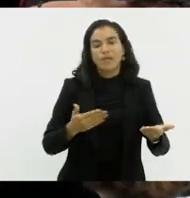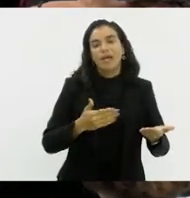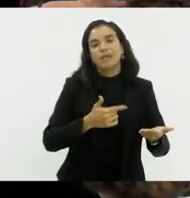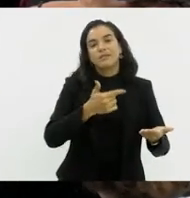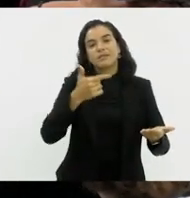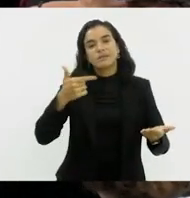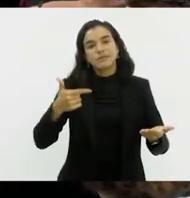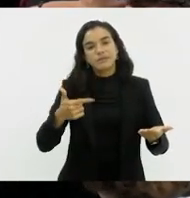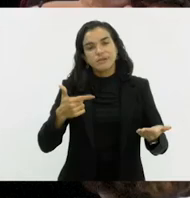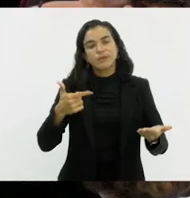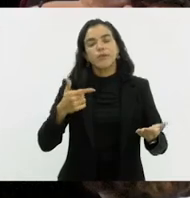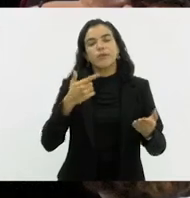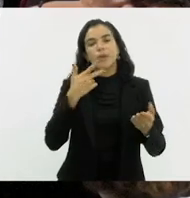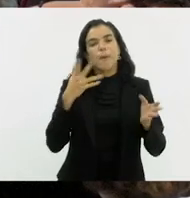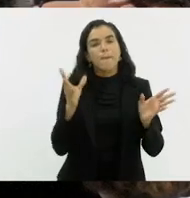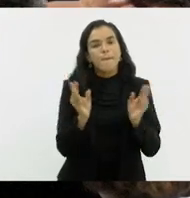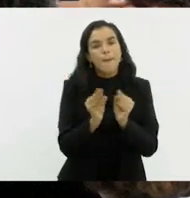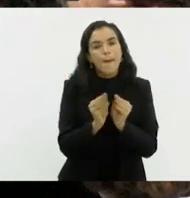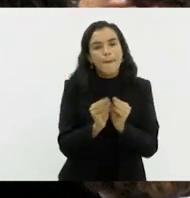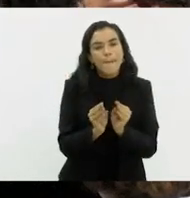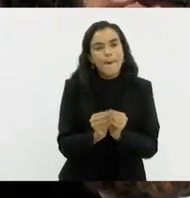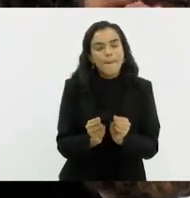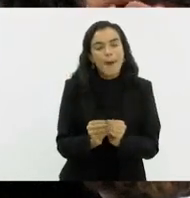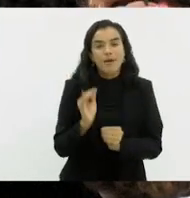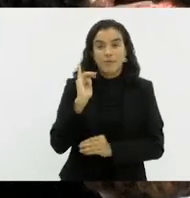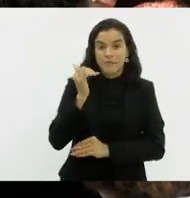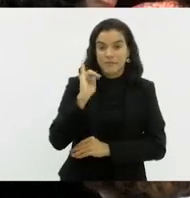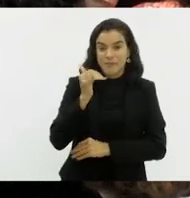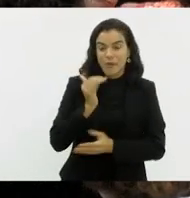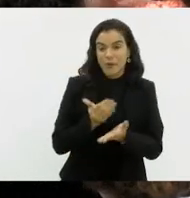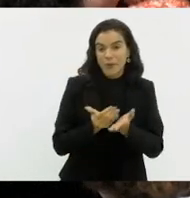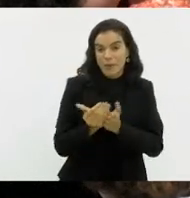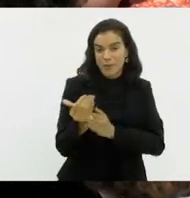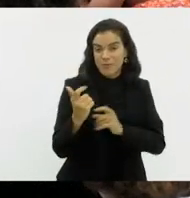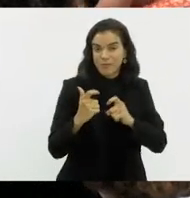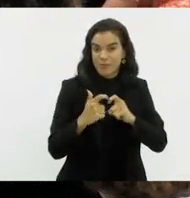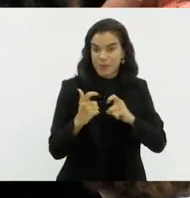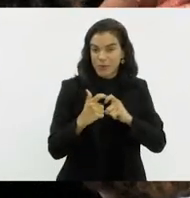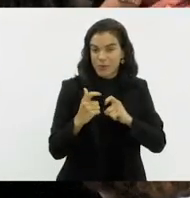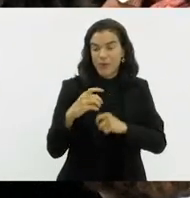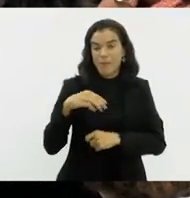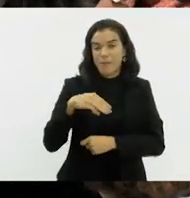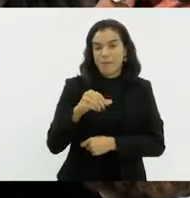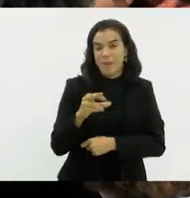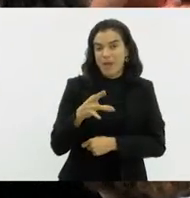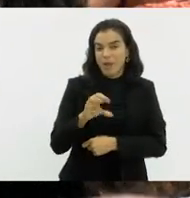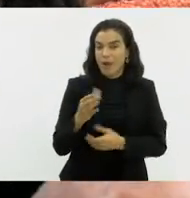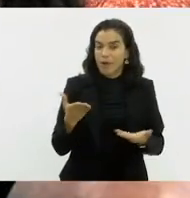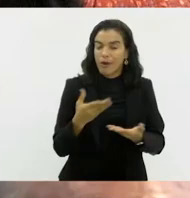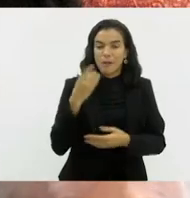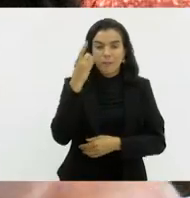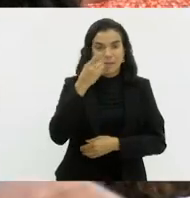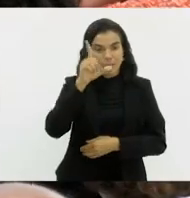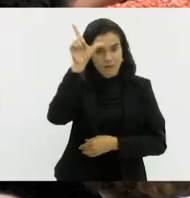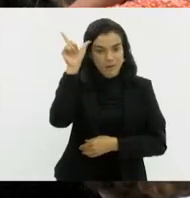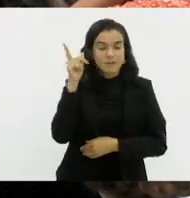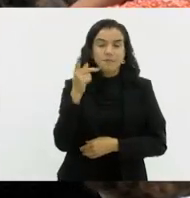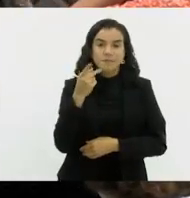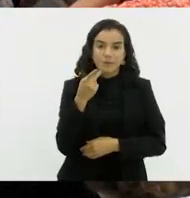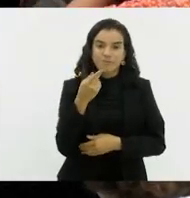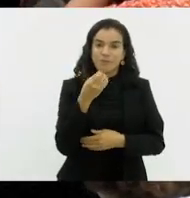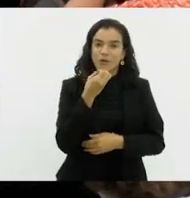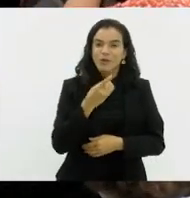vou fazer um breve relato e começamos pelo doutor Mário. Deputado Luiz Paulo. Bom dia a todas e